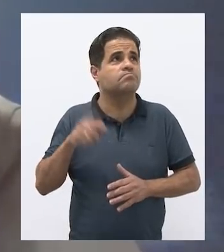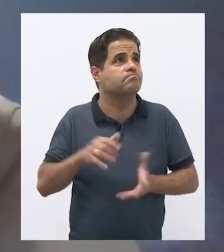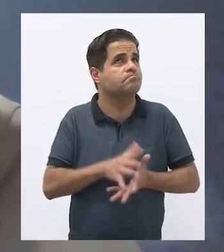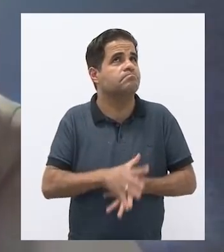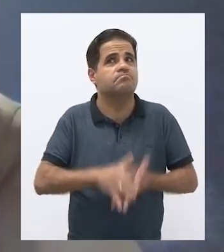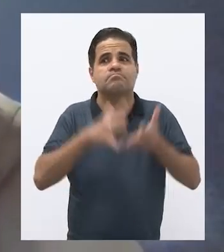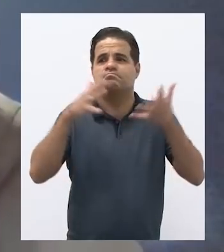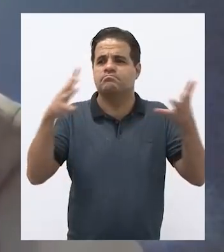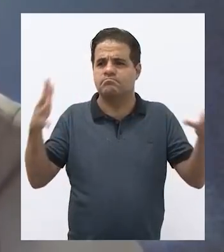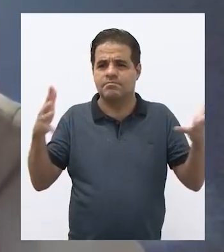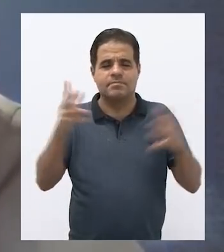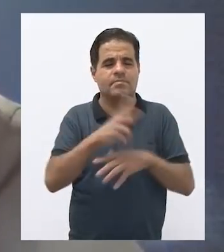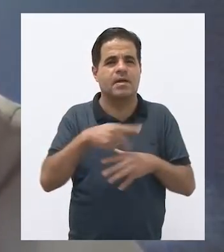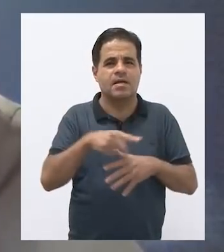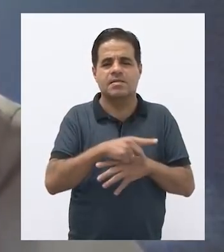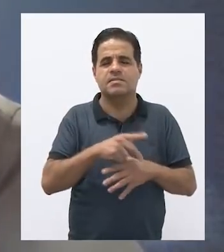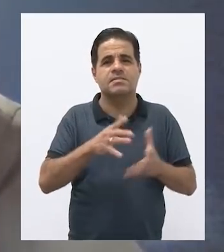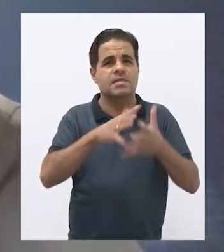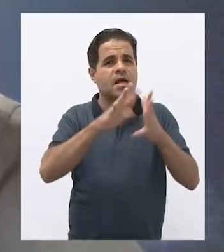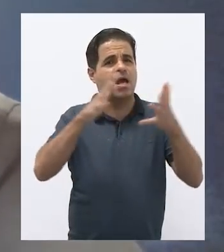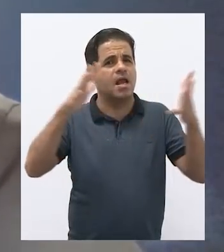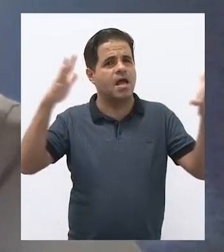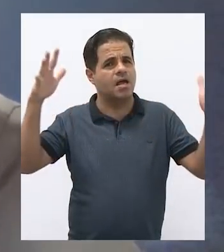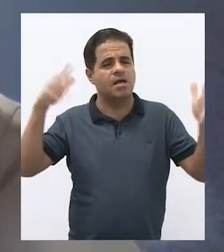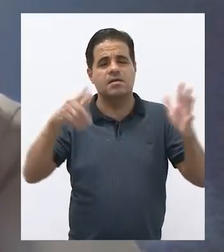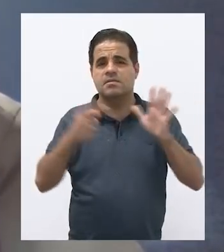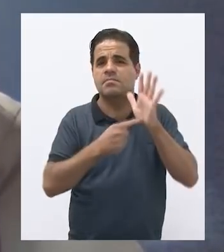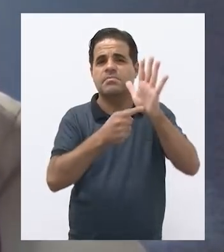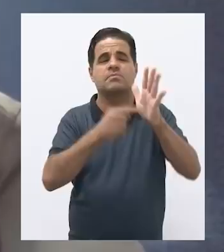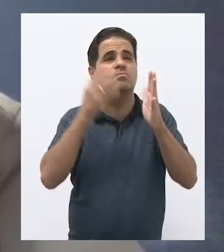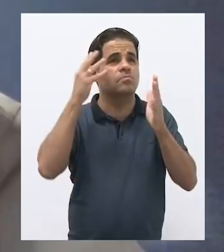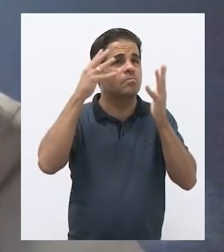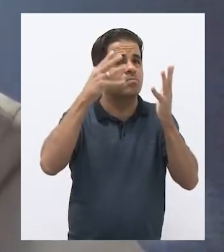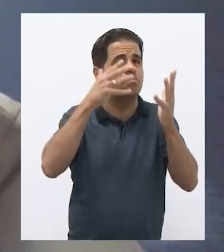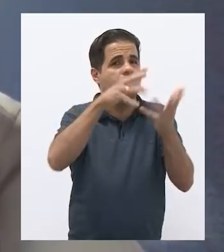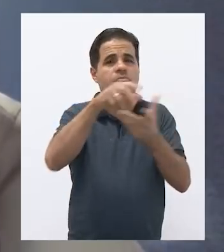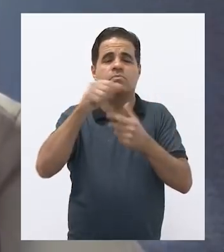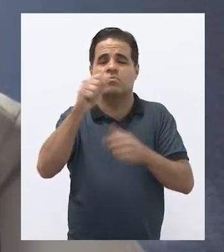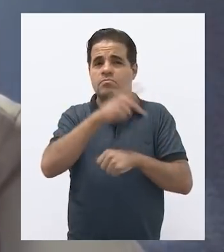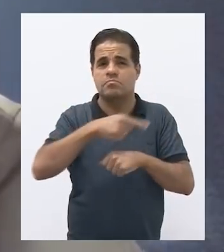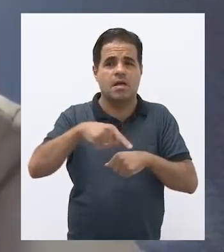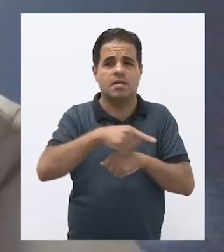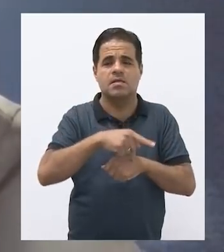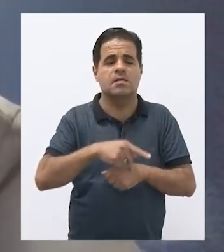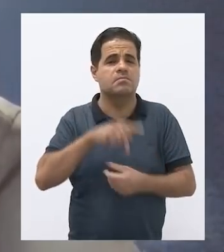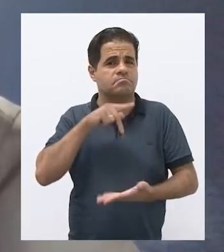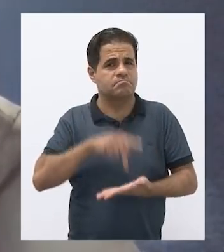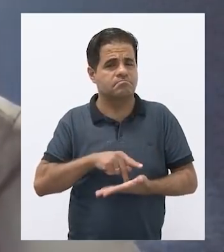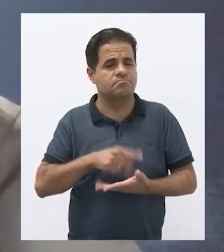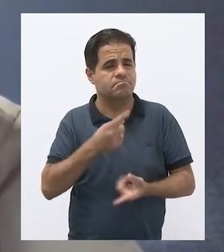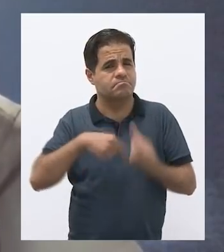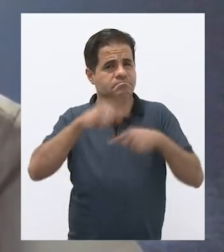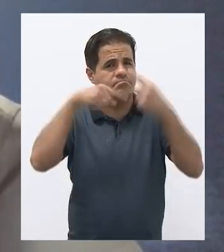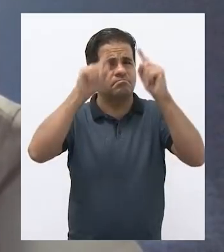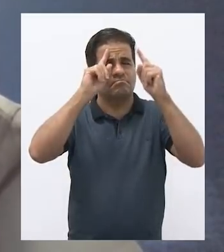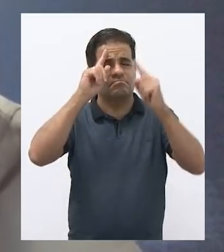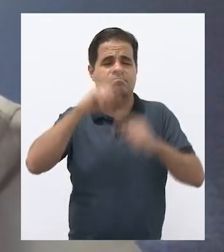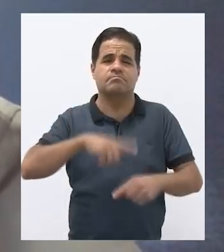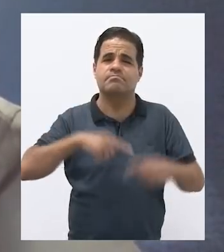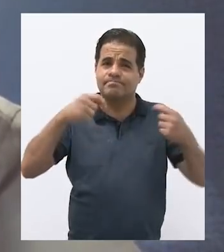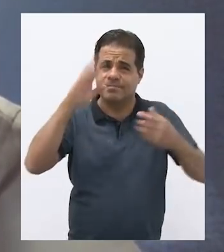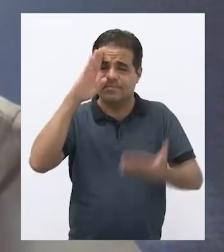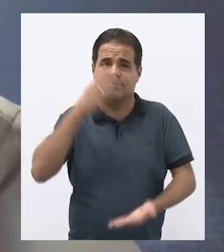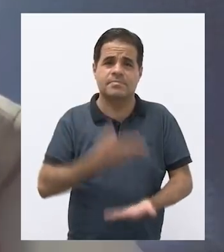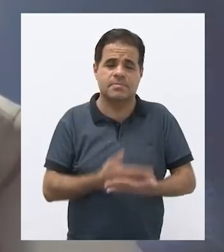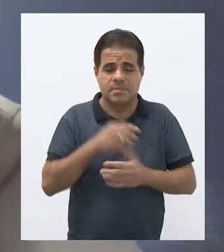um país que quer se apresentar para o mundo como uma nação verdadeiramente evoluída, tem que acreditar